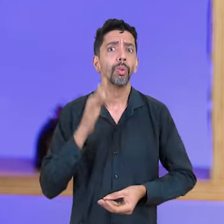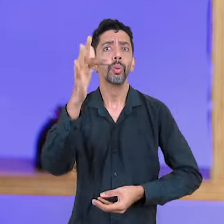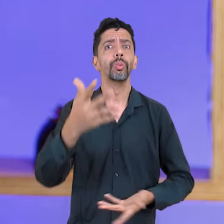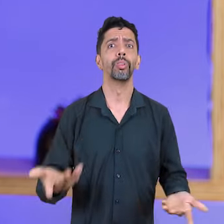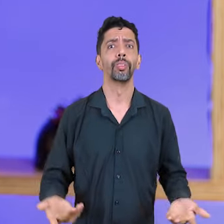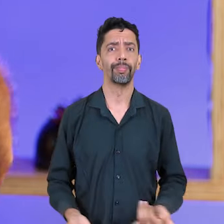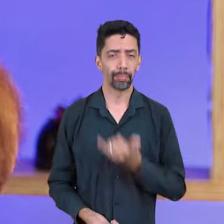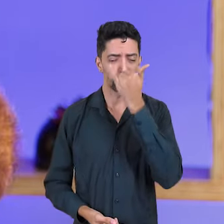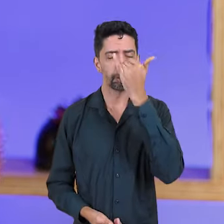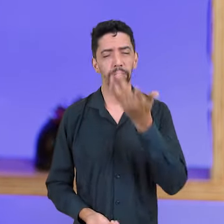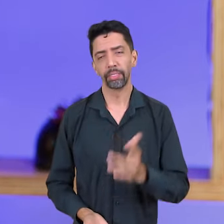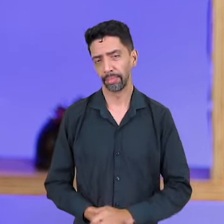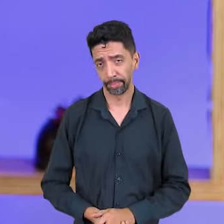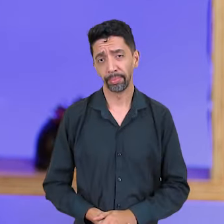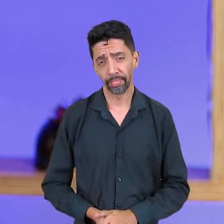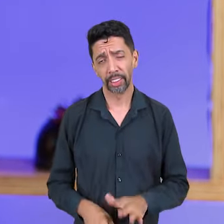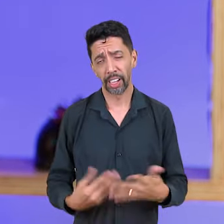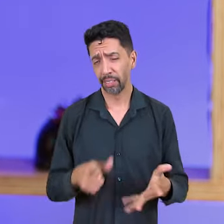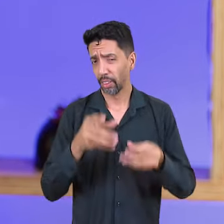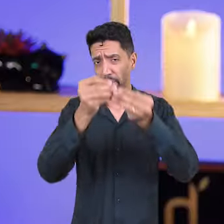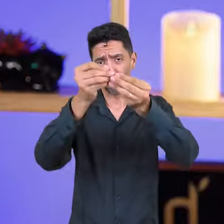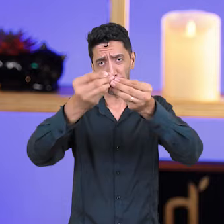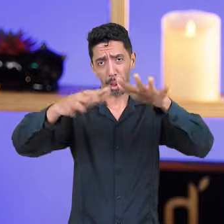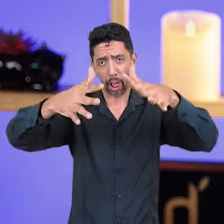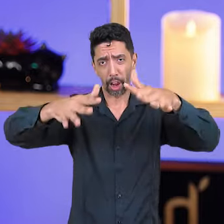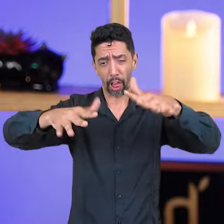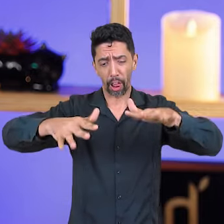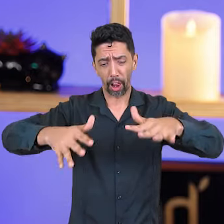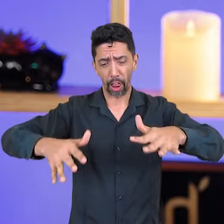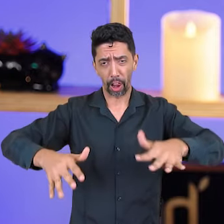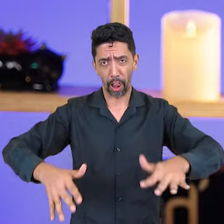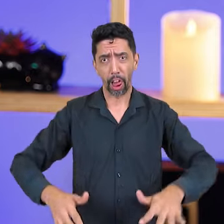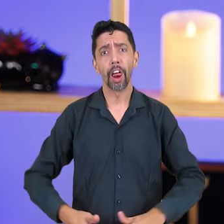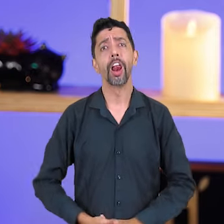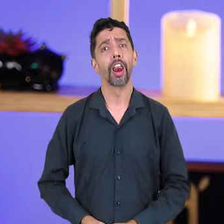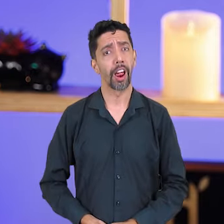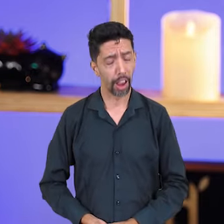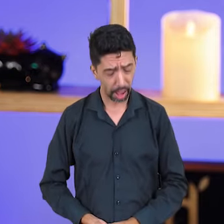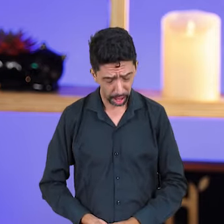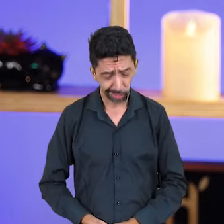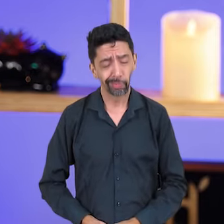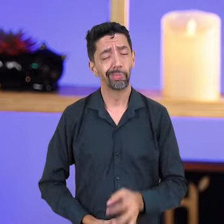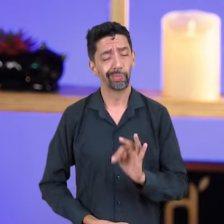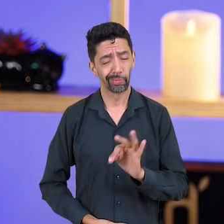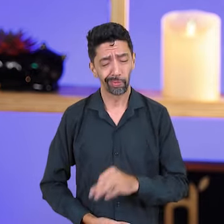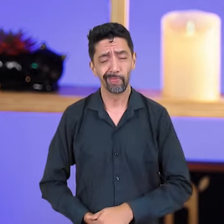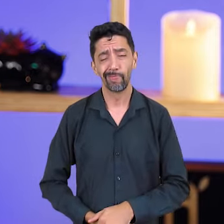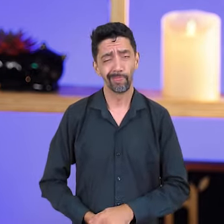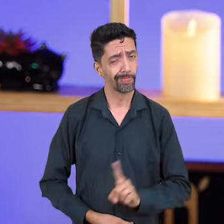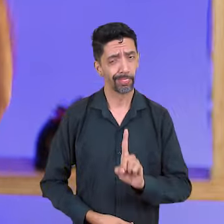jornada financeira e aí, sem dúvida alguma, estarei aí cavando a minha sepultura financeira, ou seja, estou